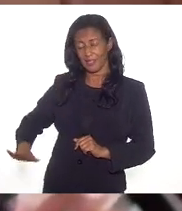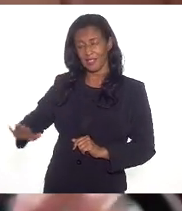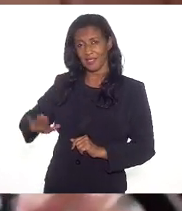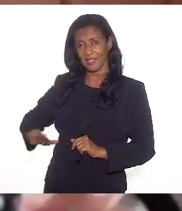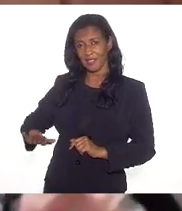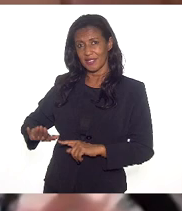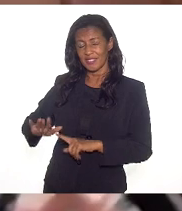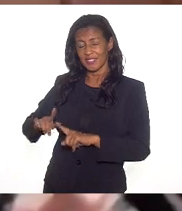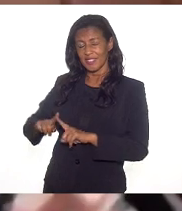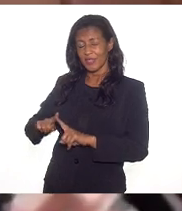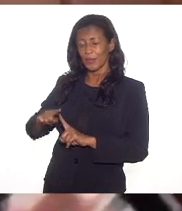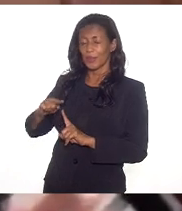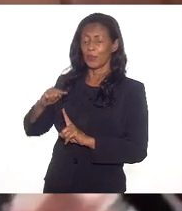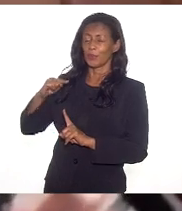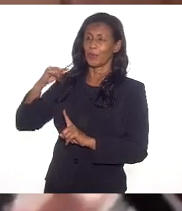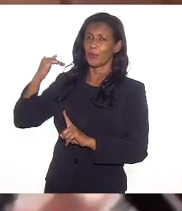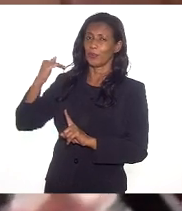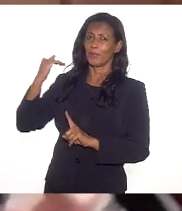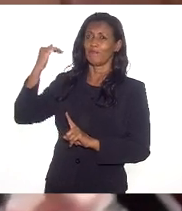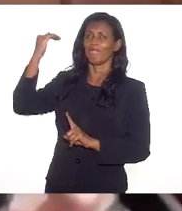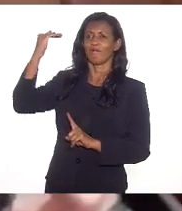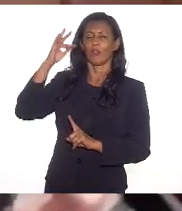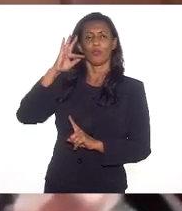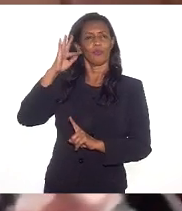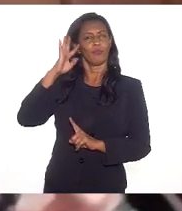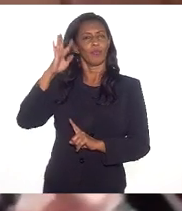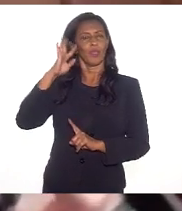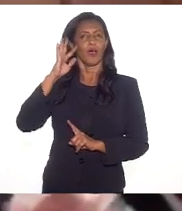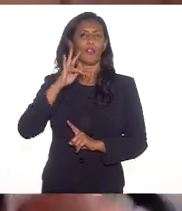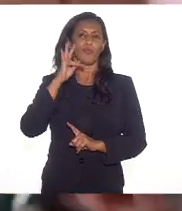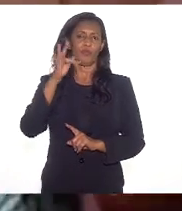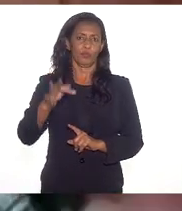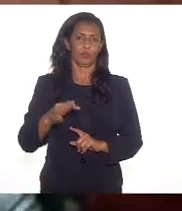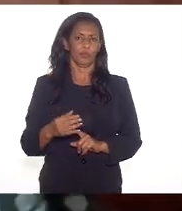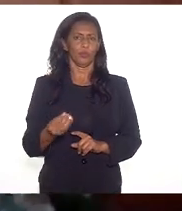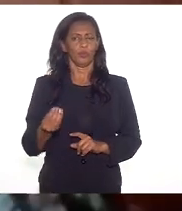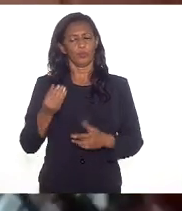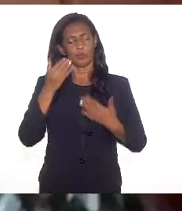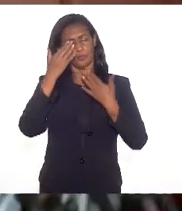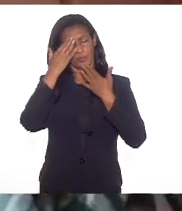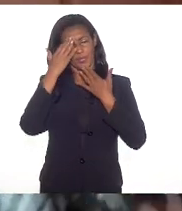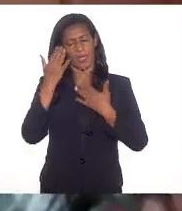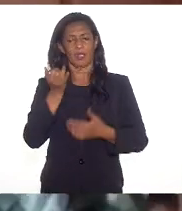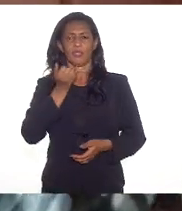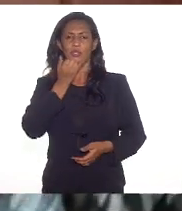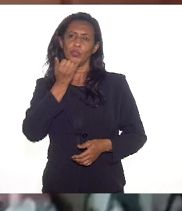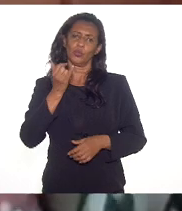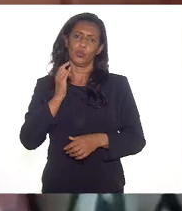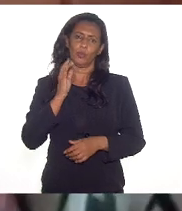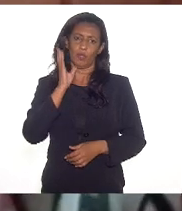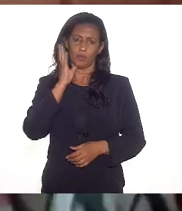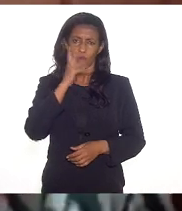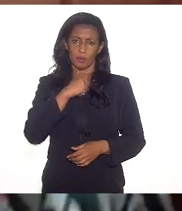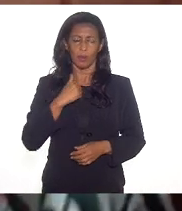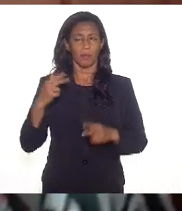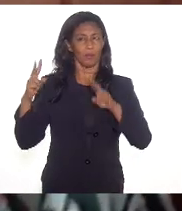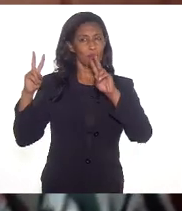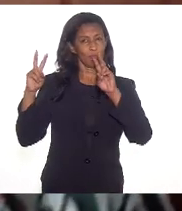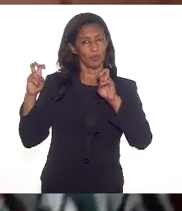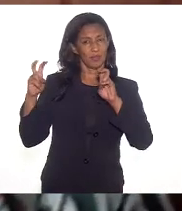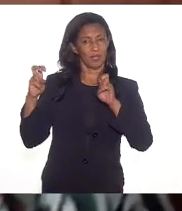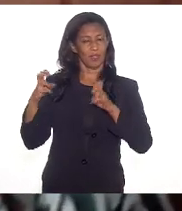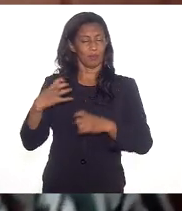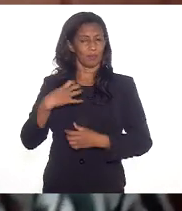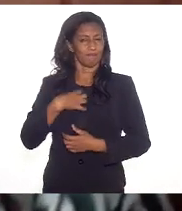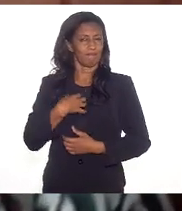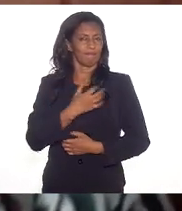de imaginar possibilidade de futuro. Muito obrigada, desculpa aí que eu me alonguei, mas é um tema que mexe muito com o